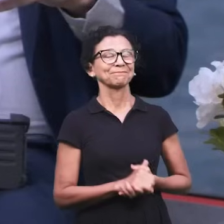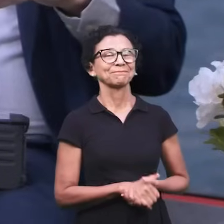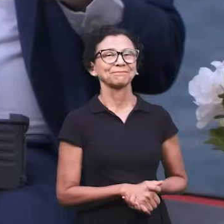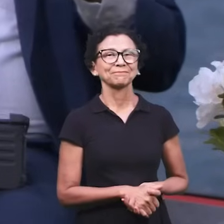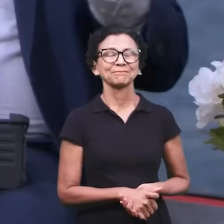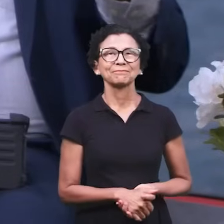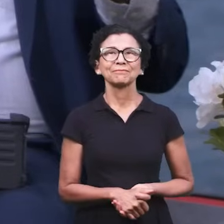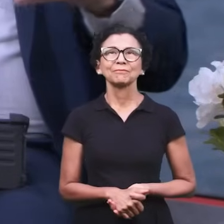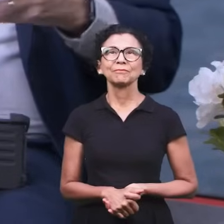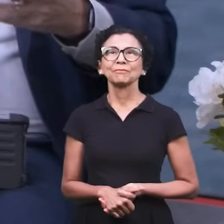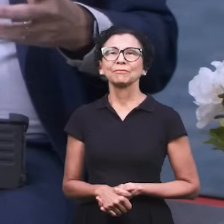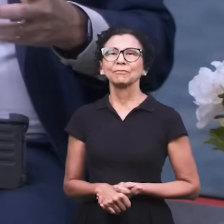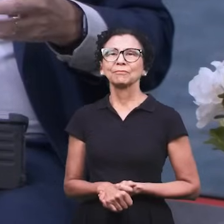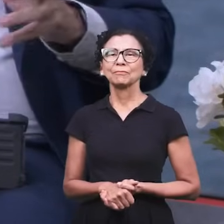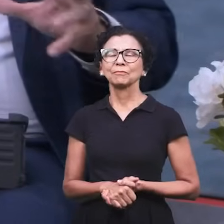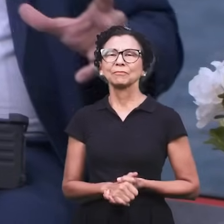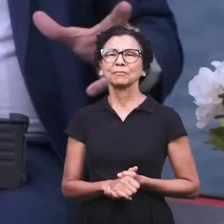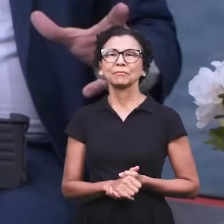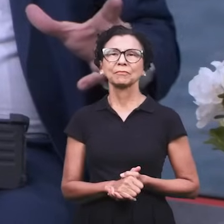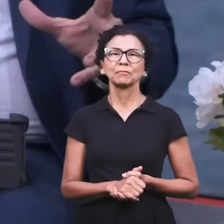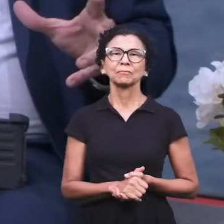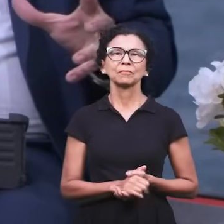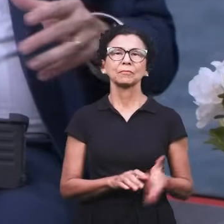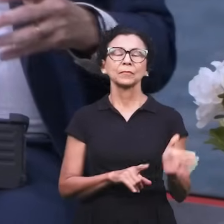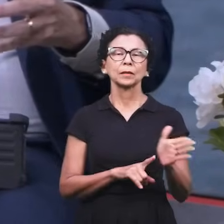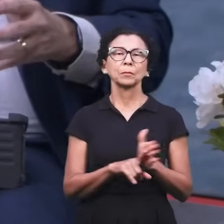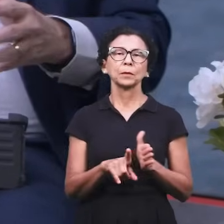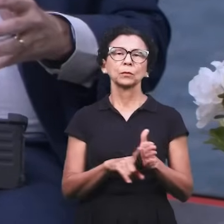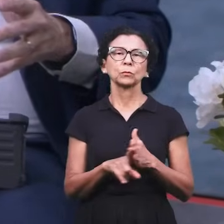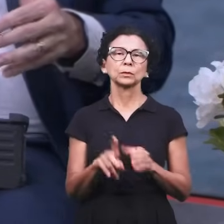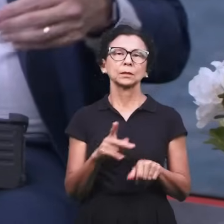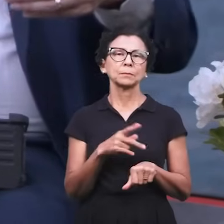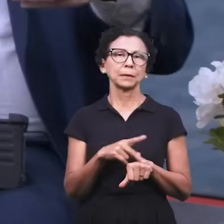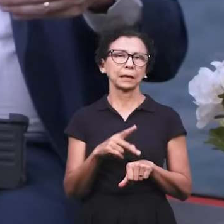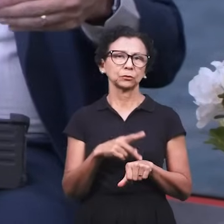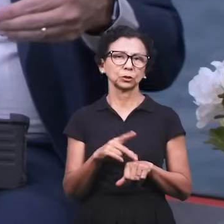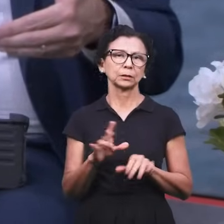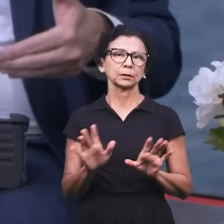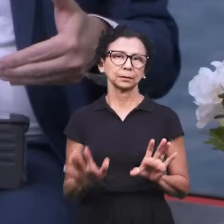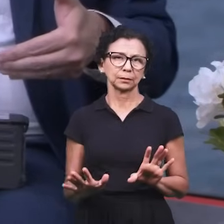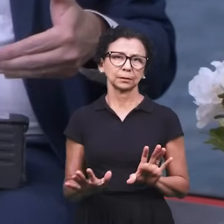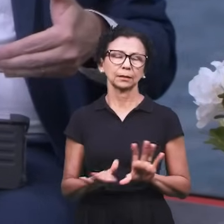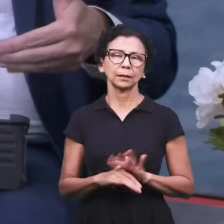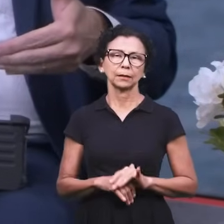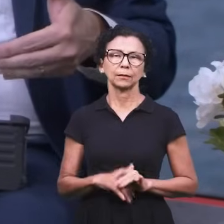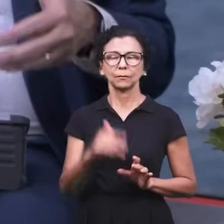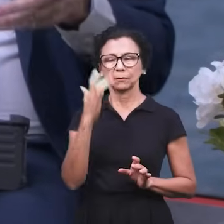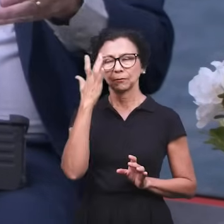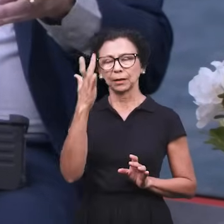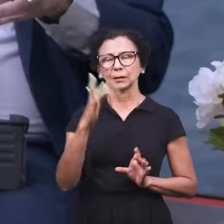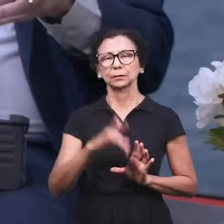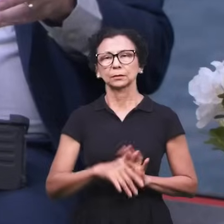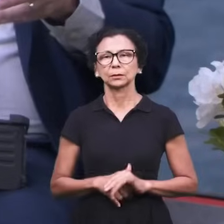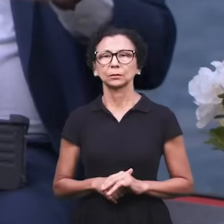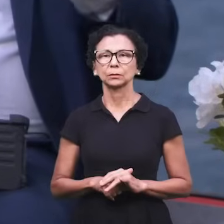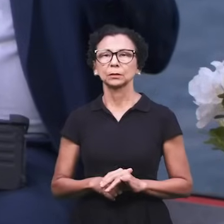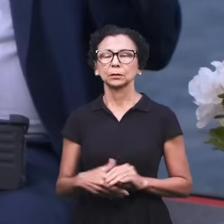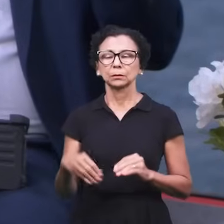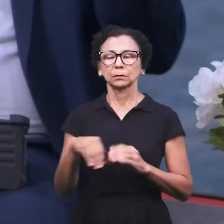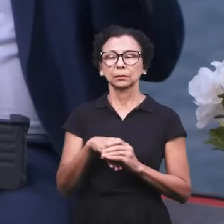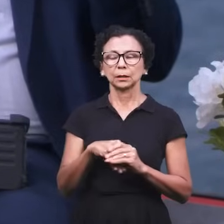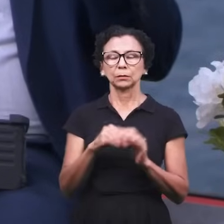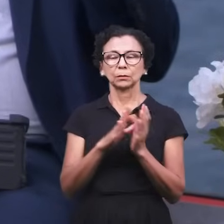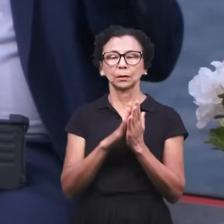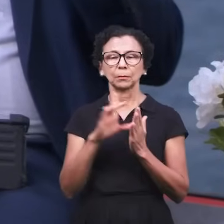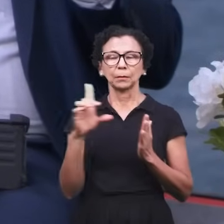traremos questões práticas e naturalmente tudo baseado na palavra de Deus relacionado